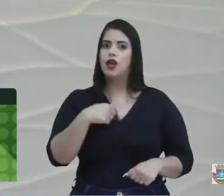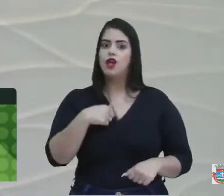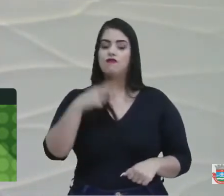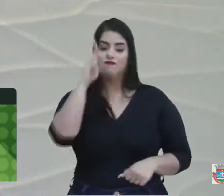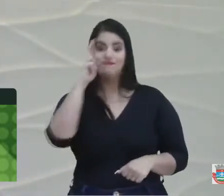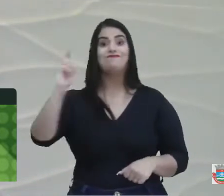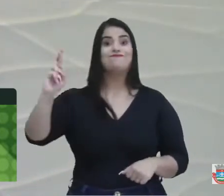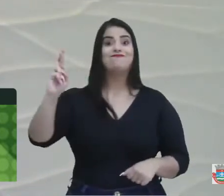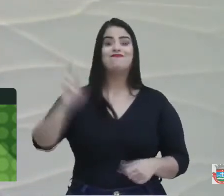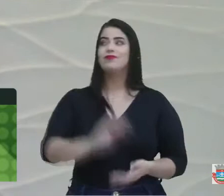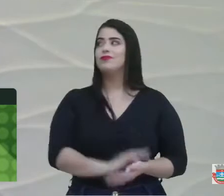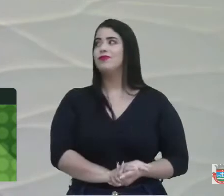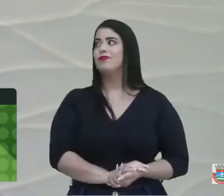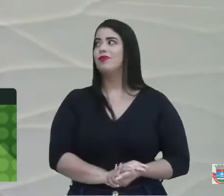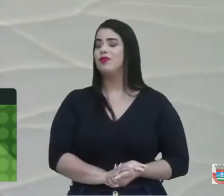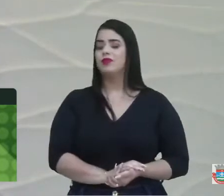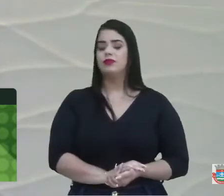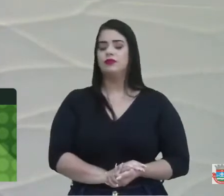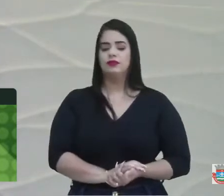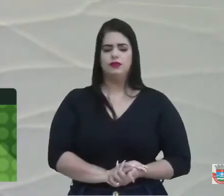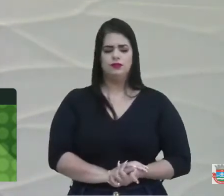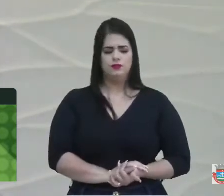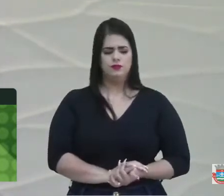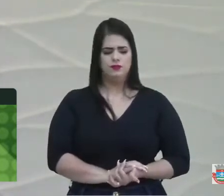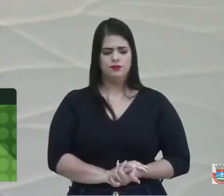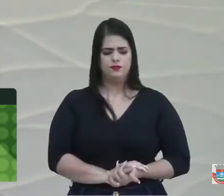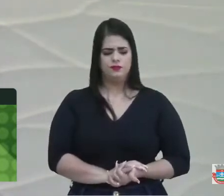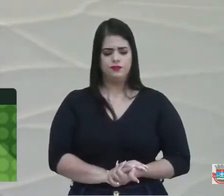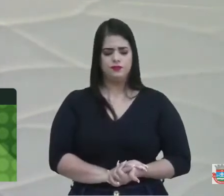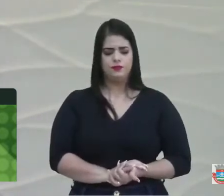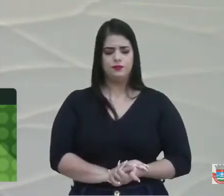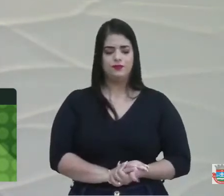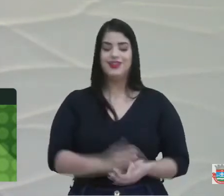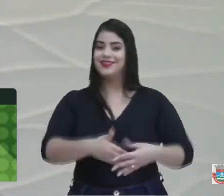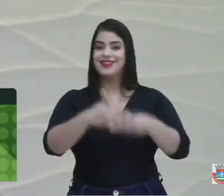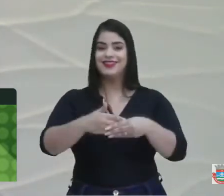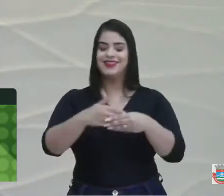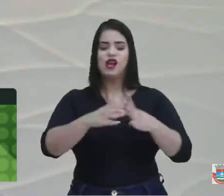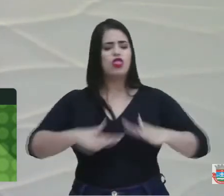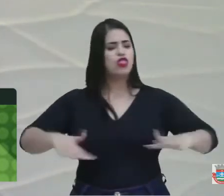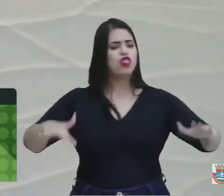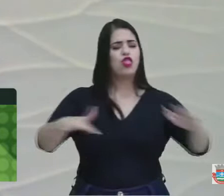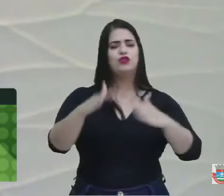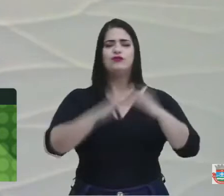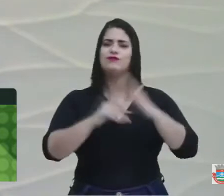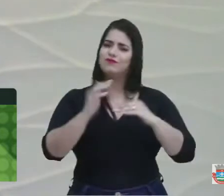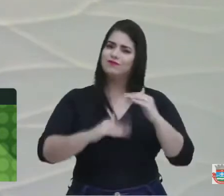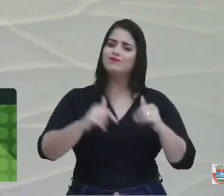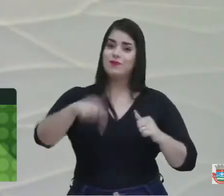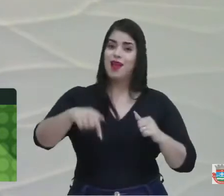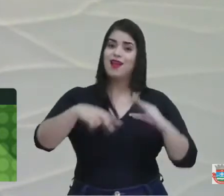para quadriênio 2021-2025. E saudar todos os funcionários, dessa casa